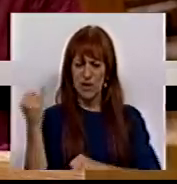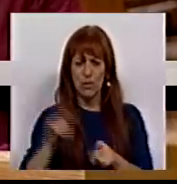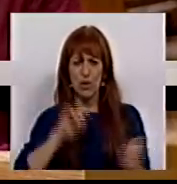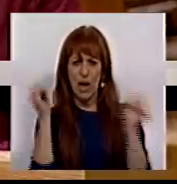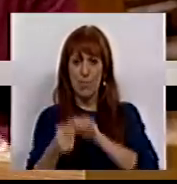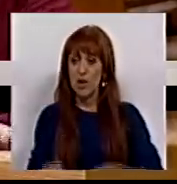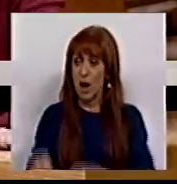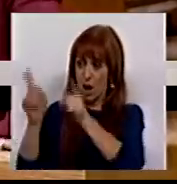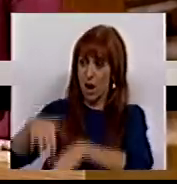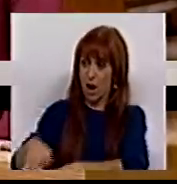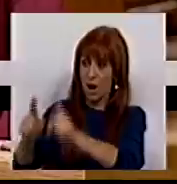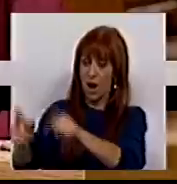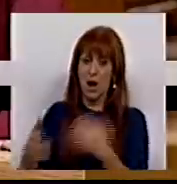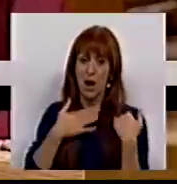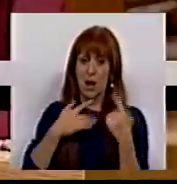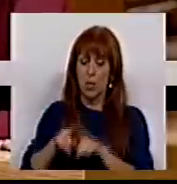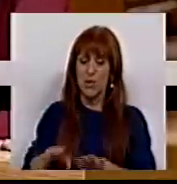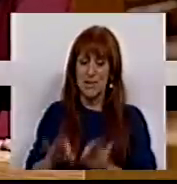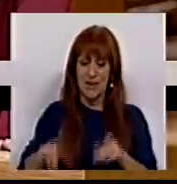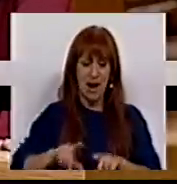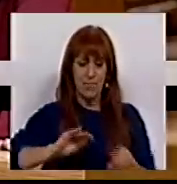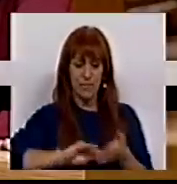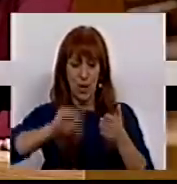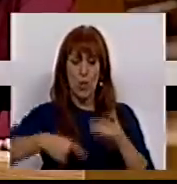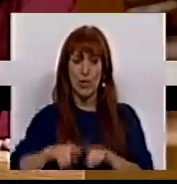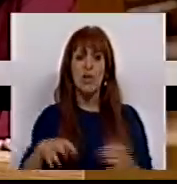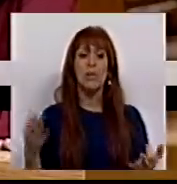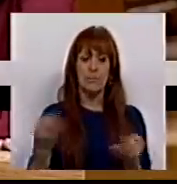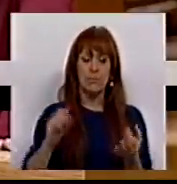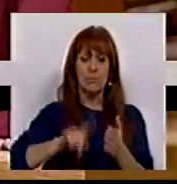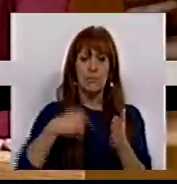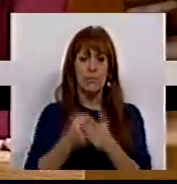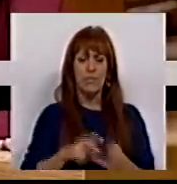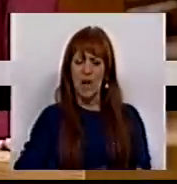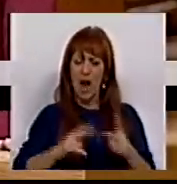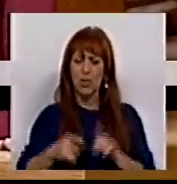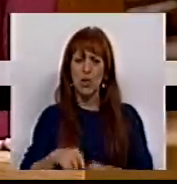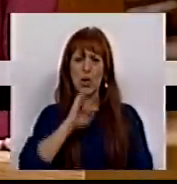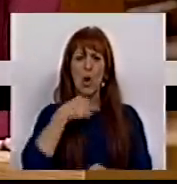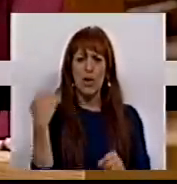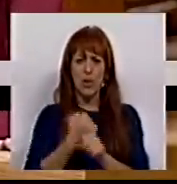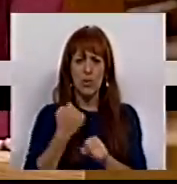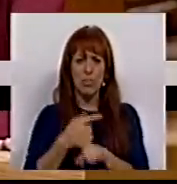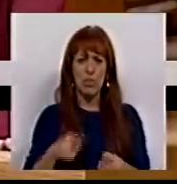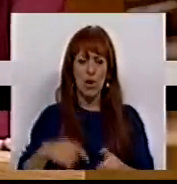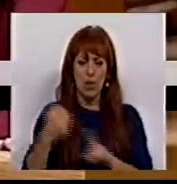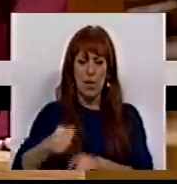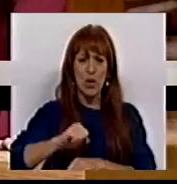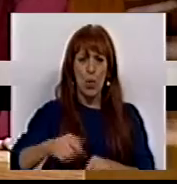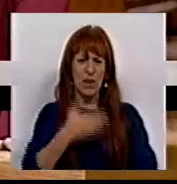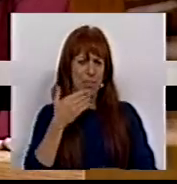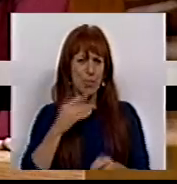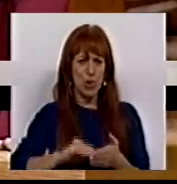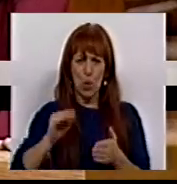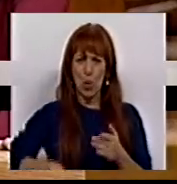inversão do ónus na prova na conversão deste tipo de contratos em contratação efetiva. A alteração do Código do Trabalho no combate ao abuso